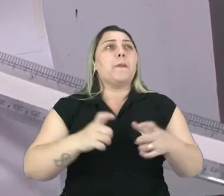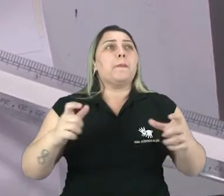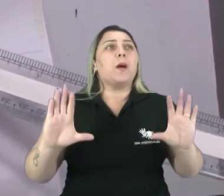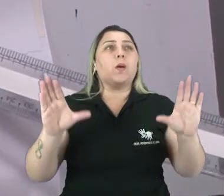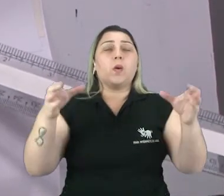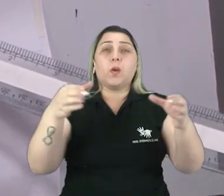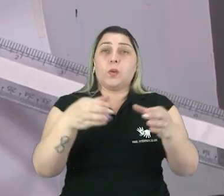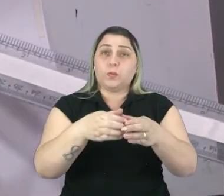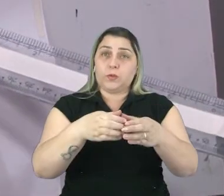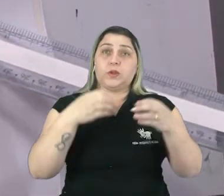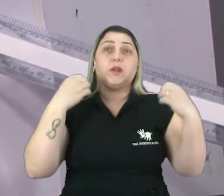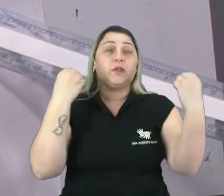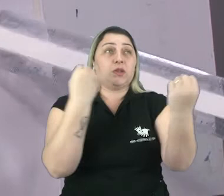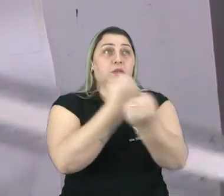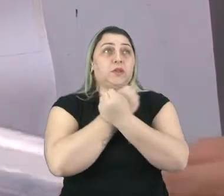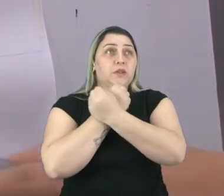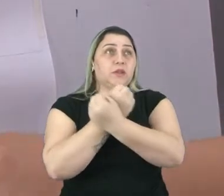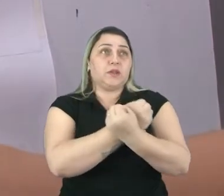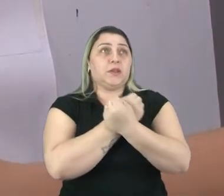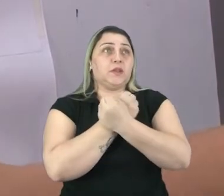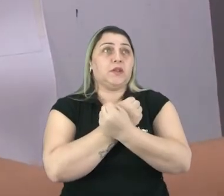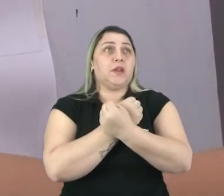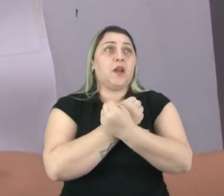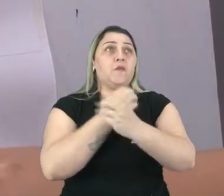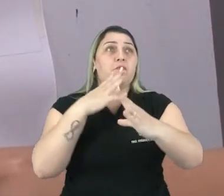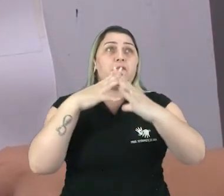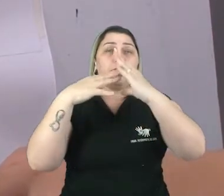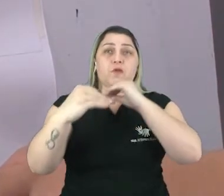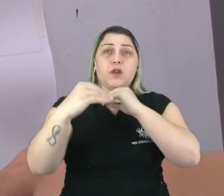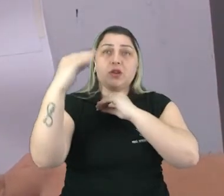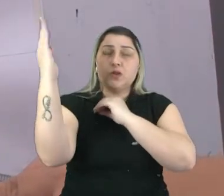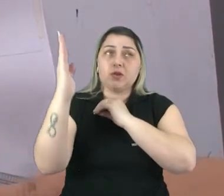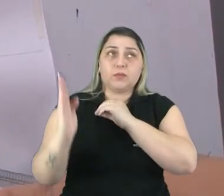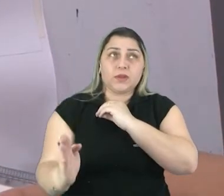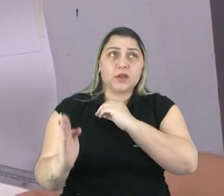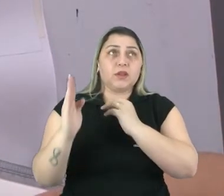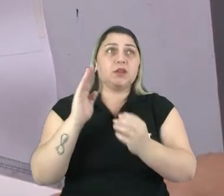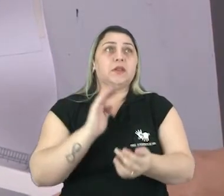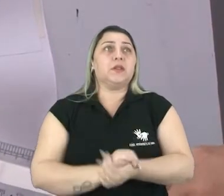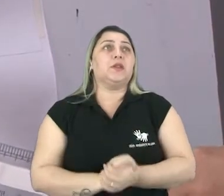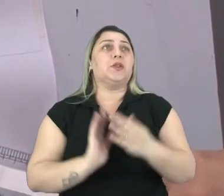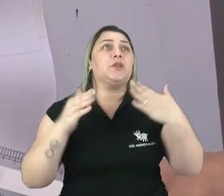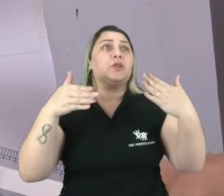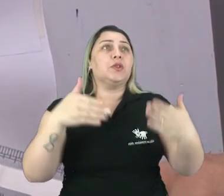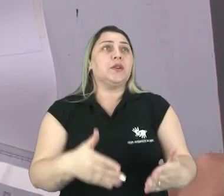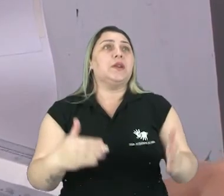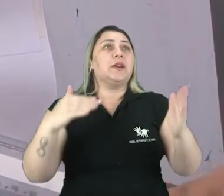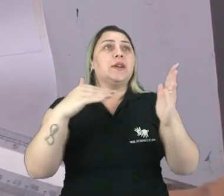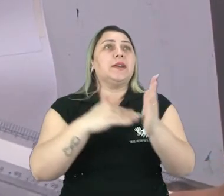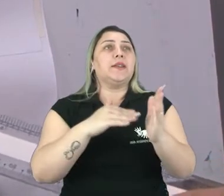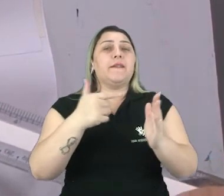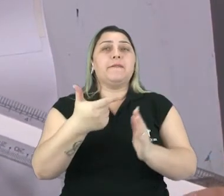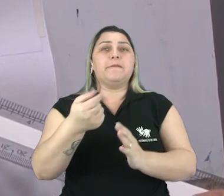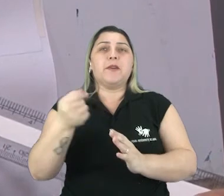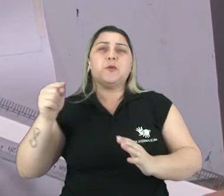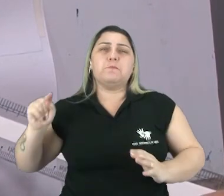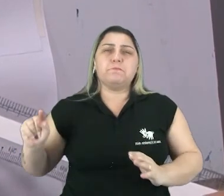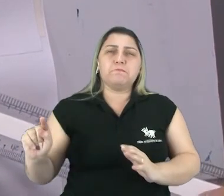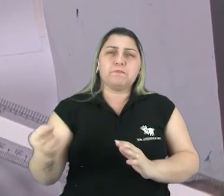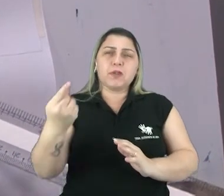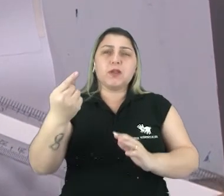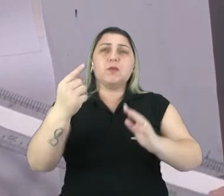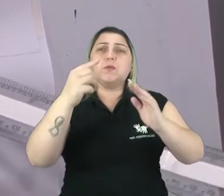de Alagoas, foi a maior comunidade de escravos fugidos no Brasil, chegando